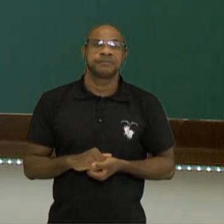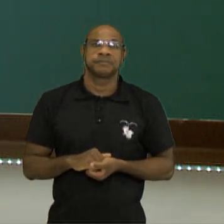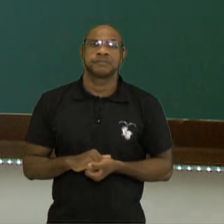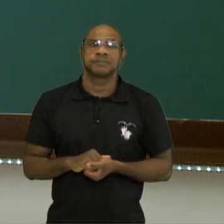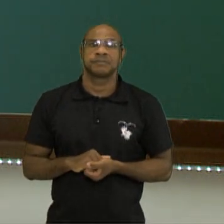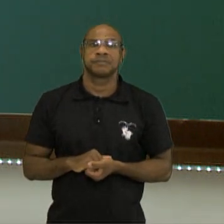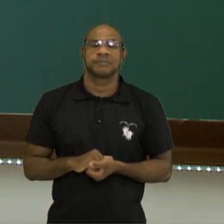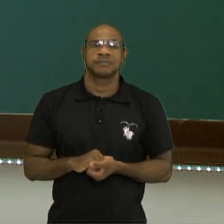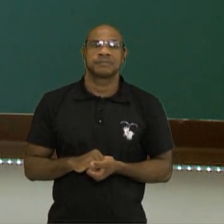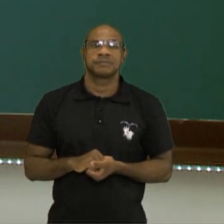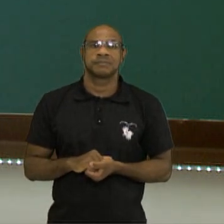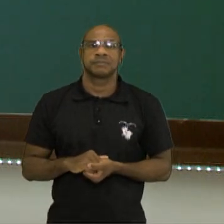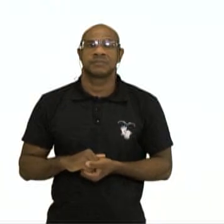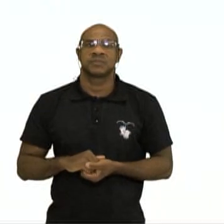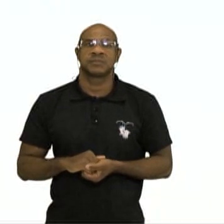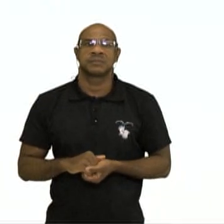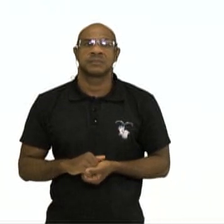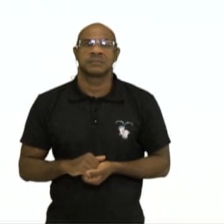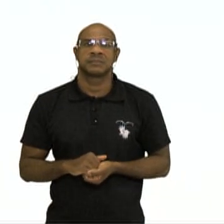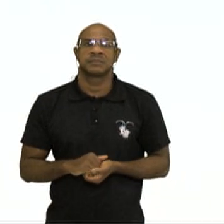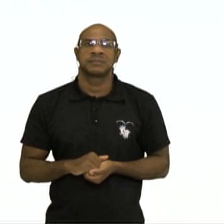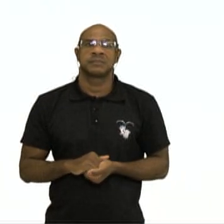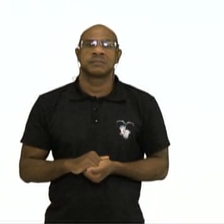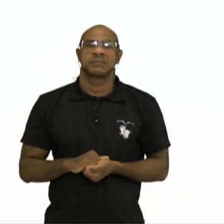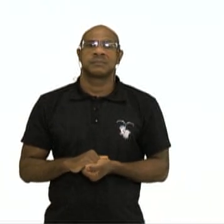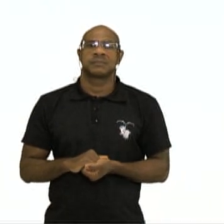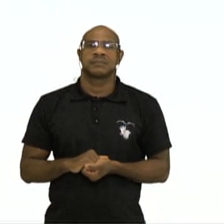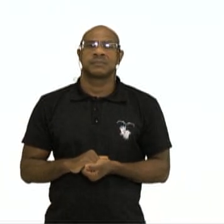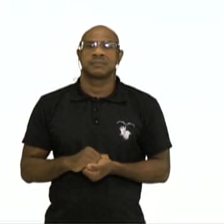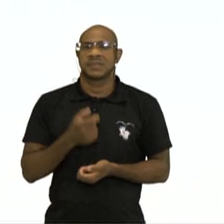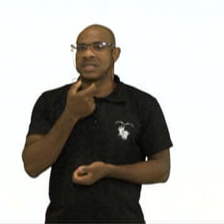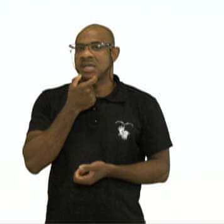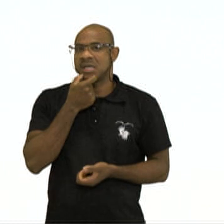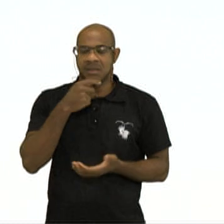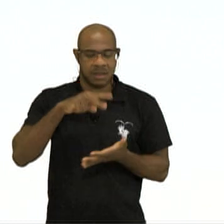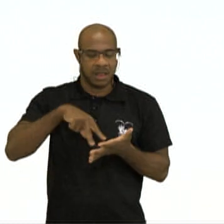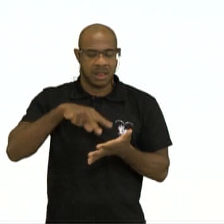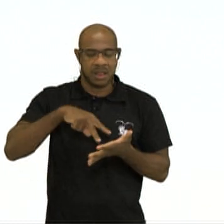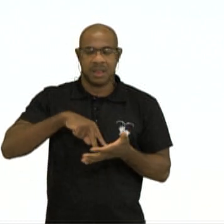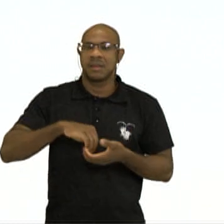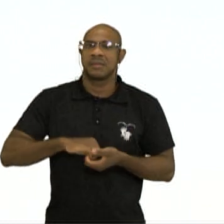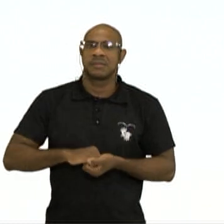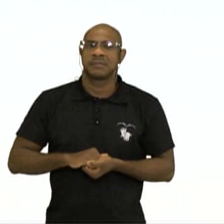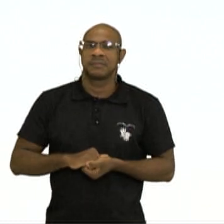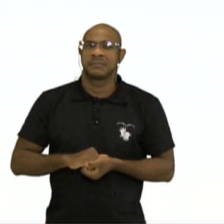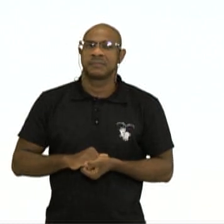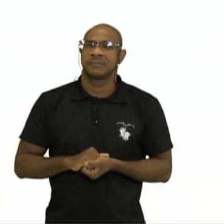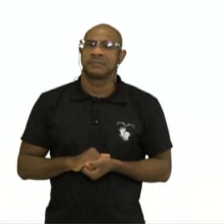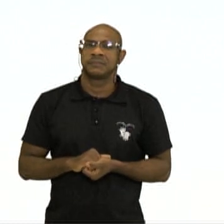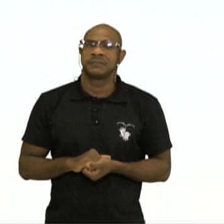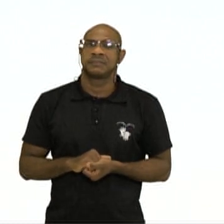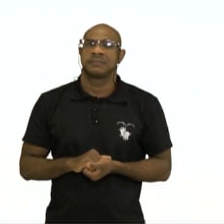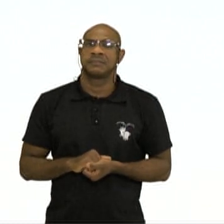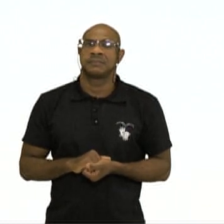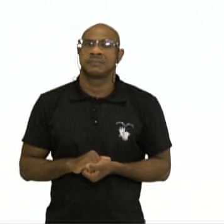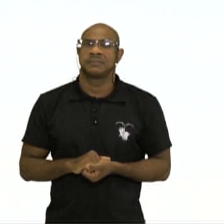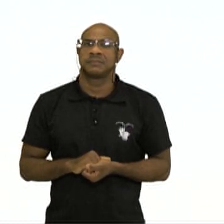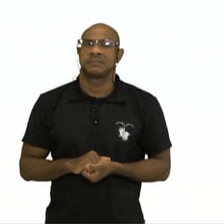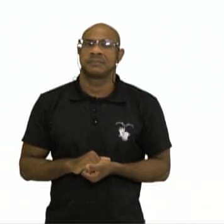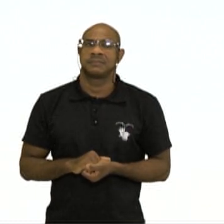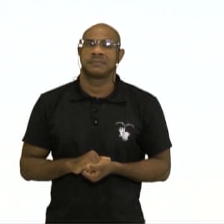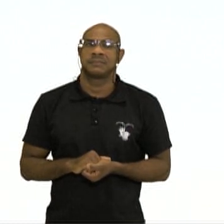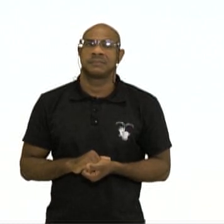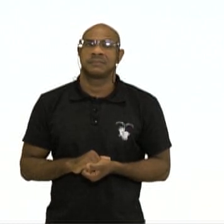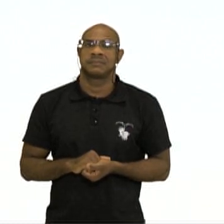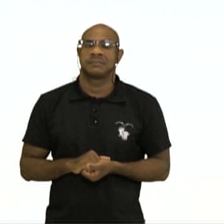Reading time. Will. I can see the future and it's going to be wonderful. There will be